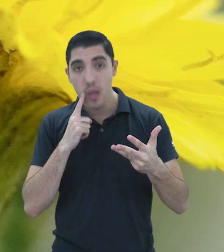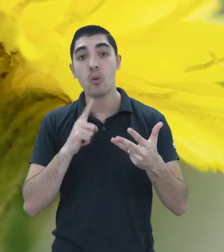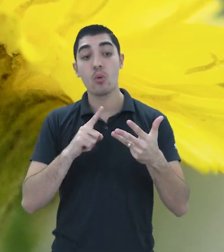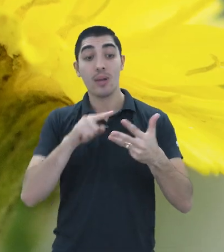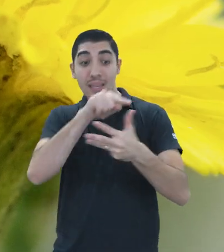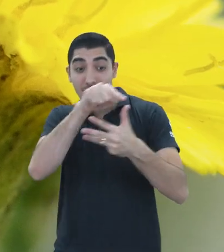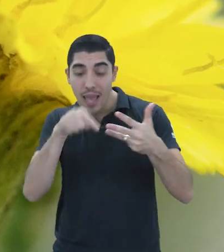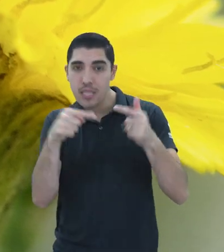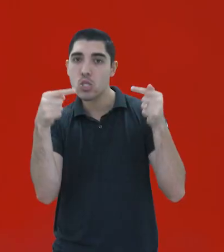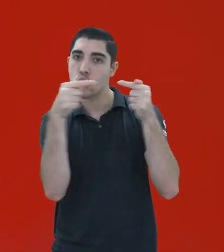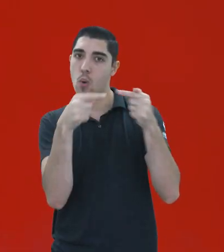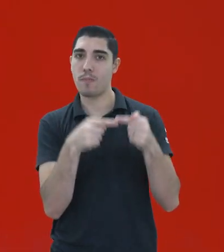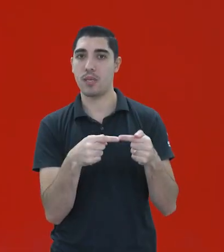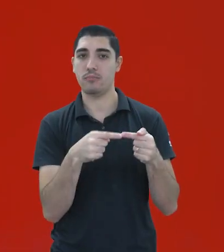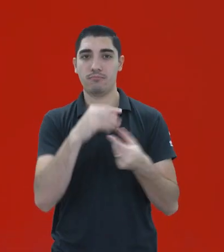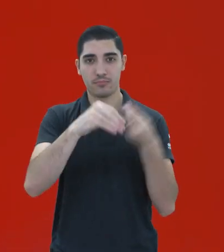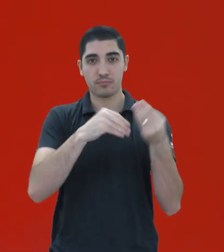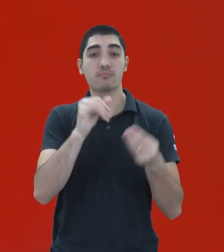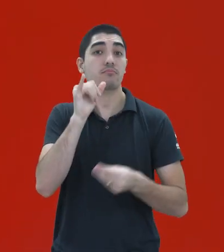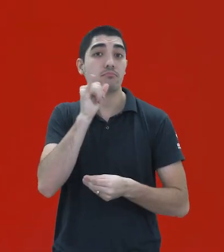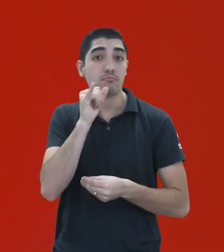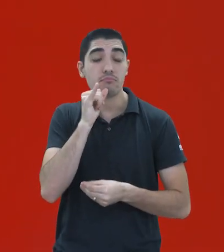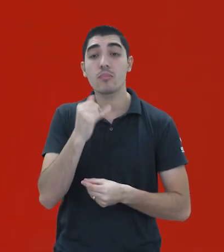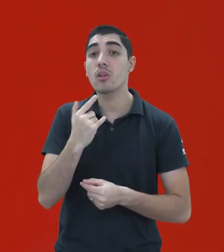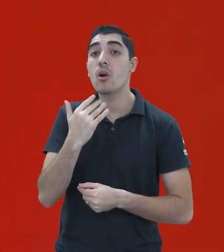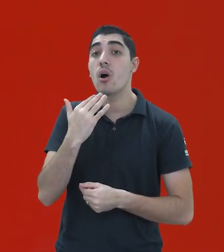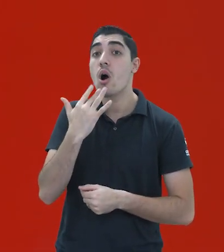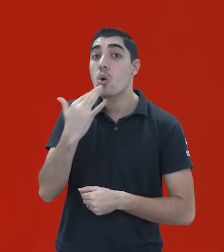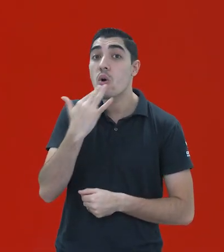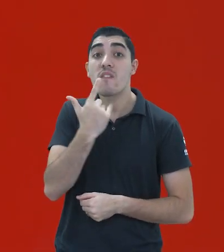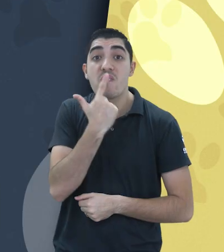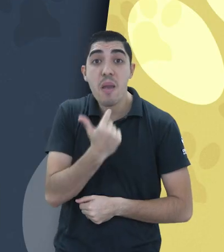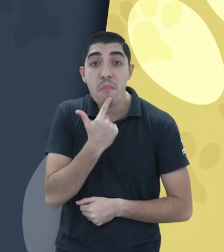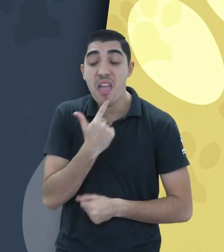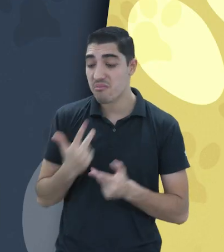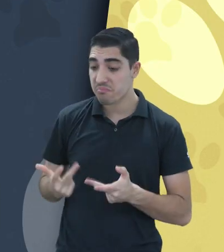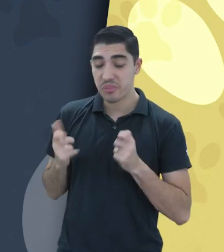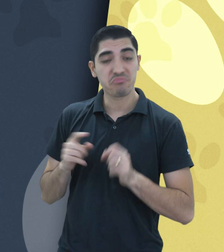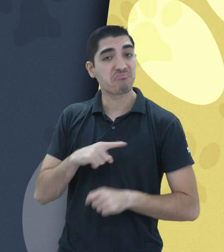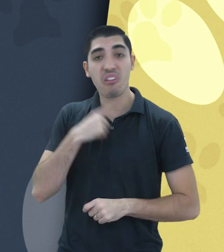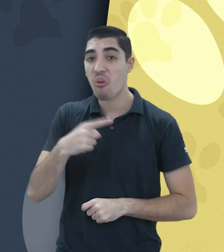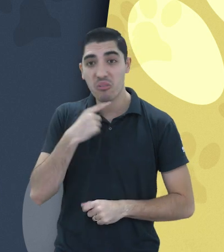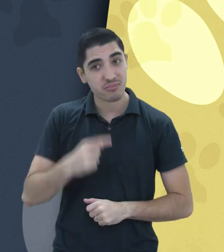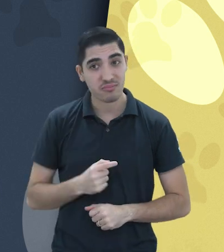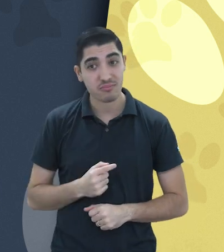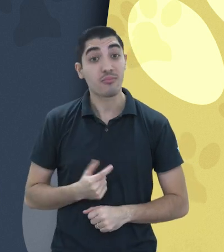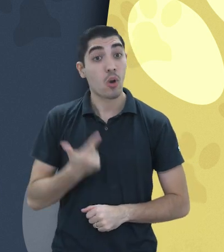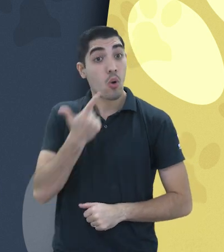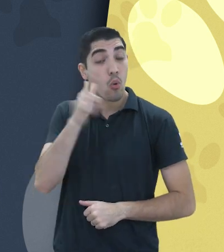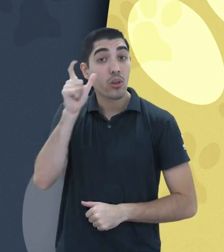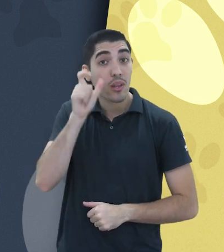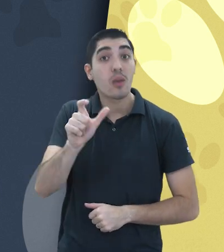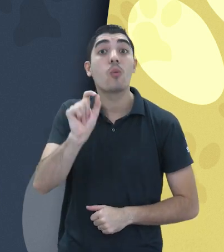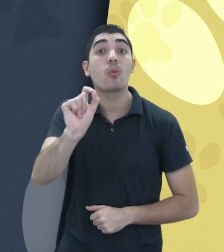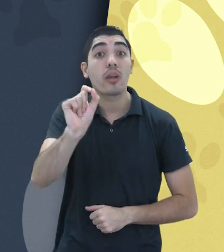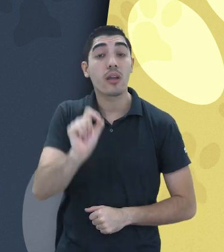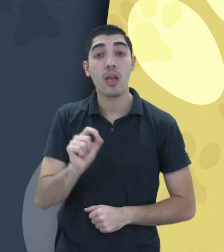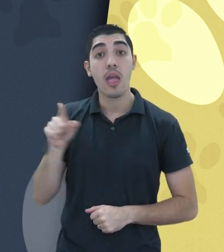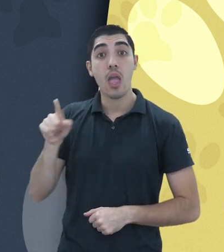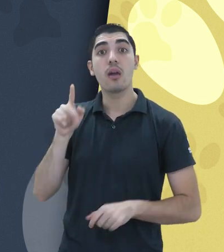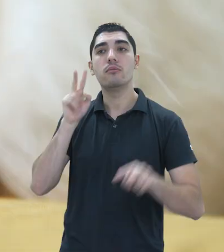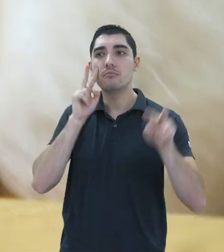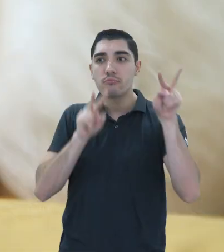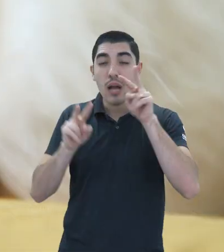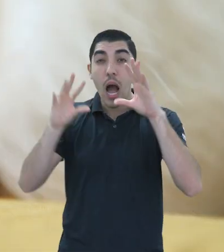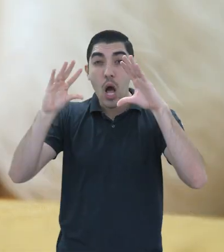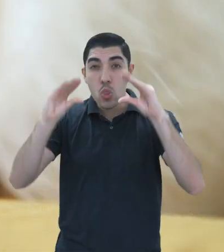suas combinações. Eles não conseguem detectar a cor vermelha. E tem um outro ponto interessante, a visão